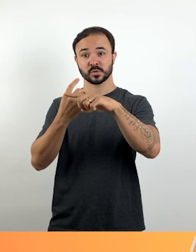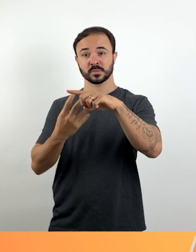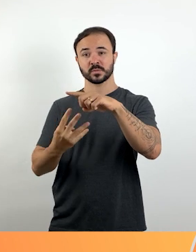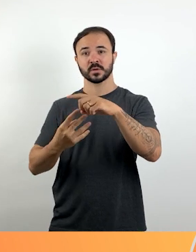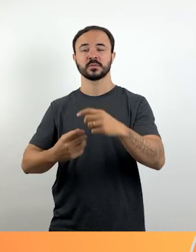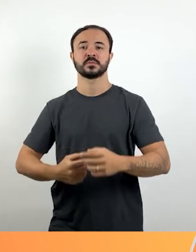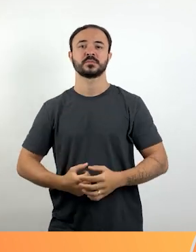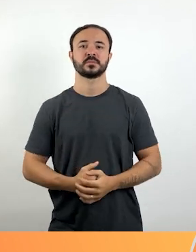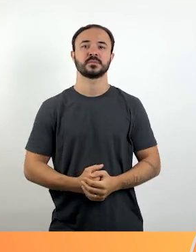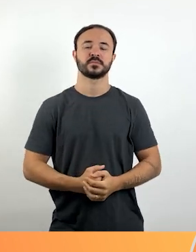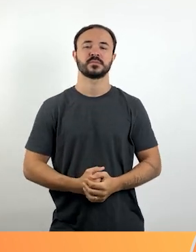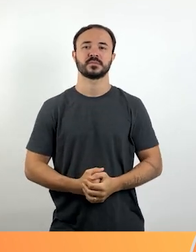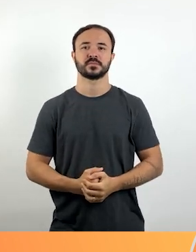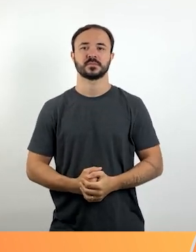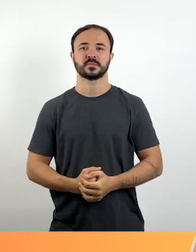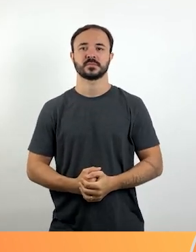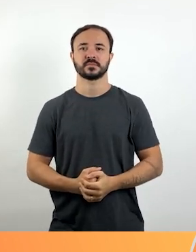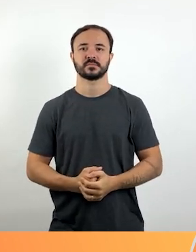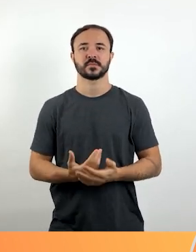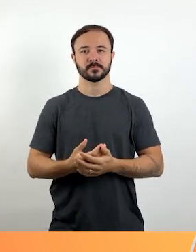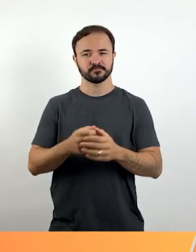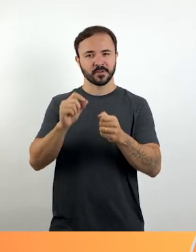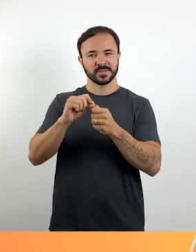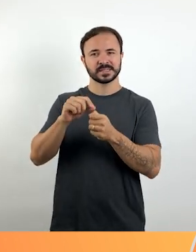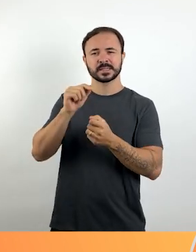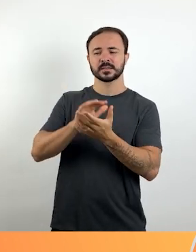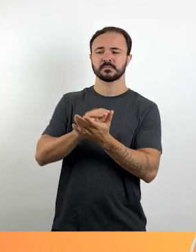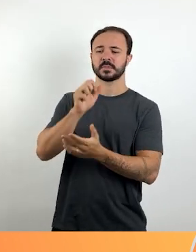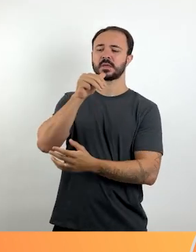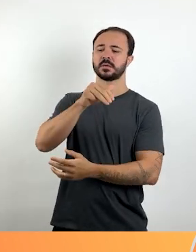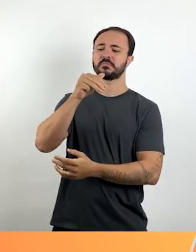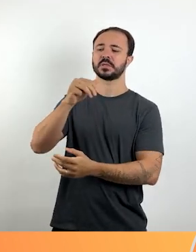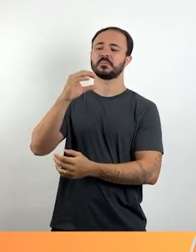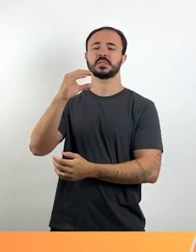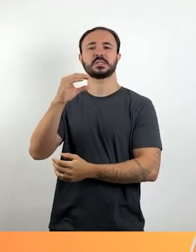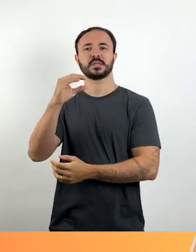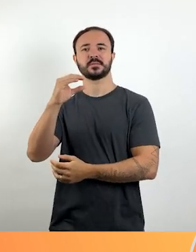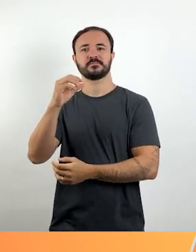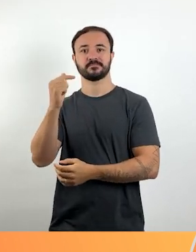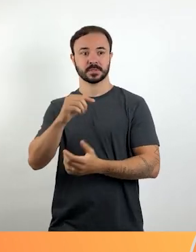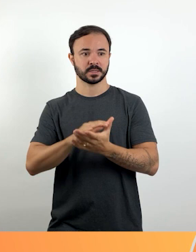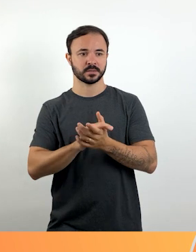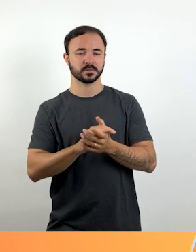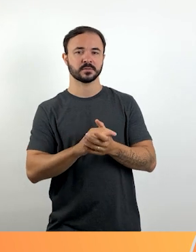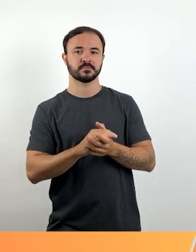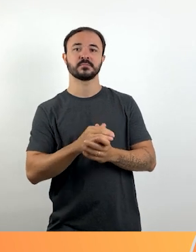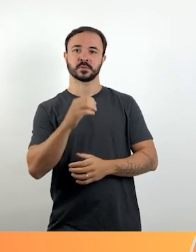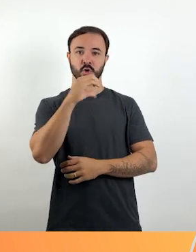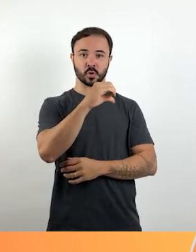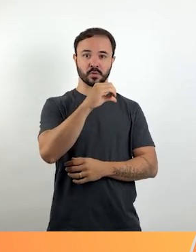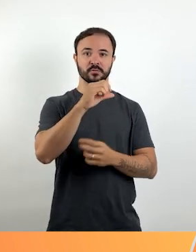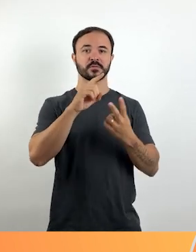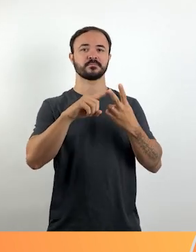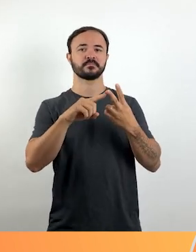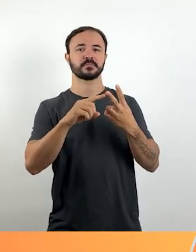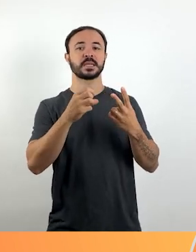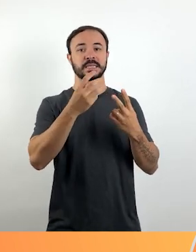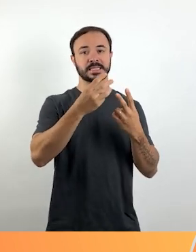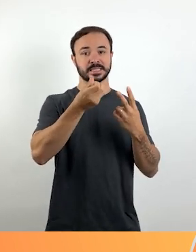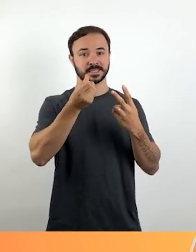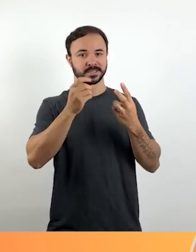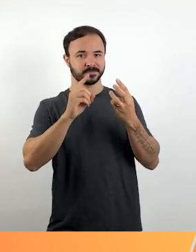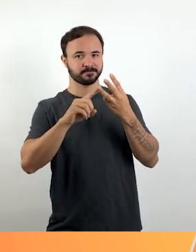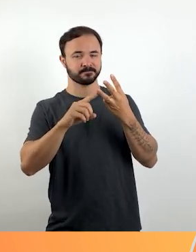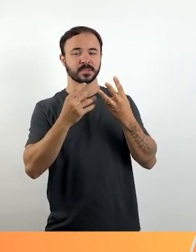denominador diferente. Vamos fazer aí o MMC de 9, 36 e